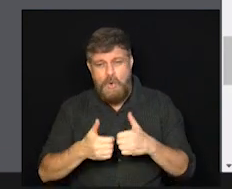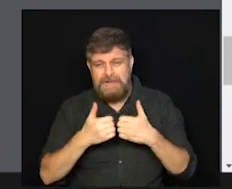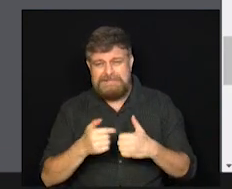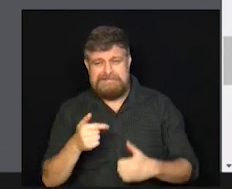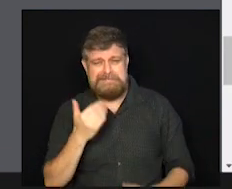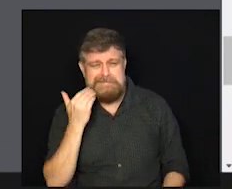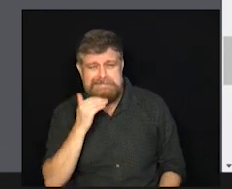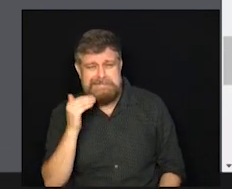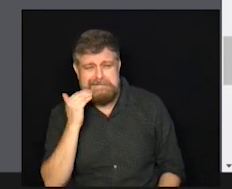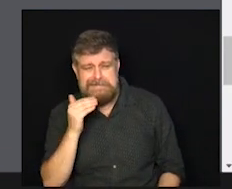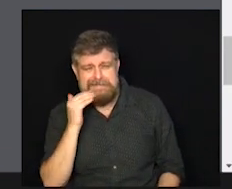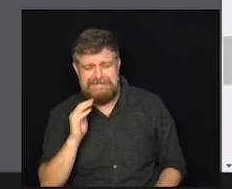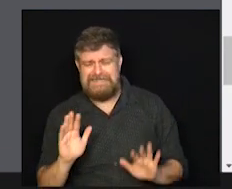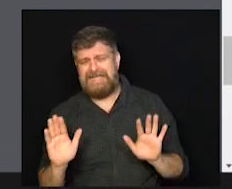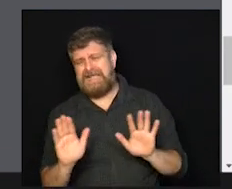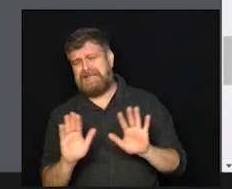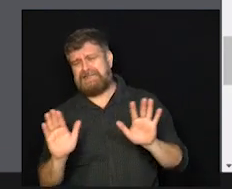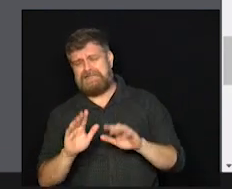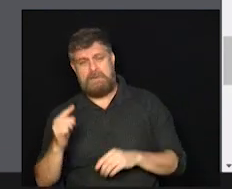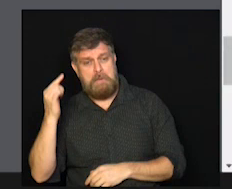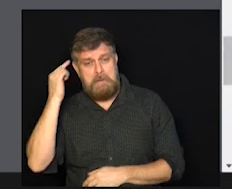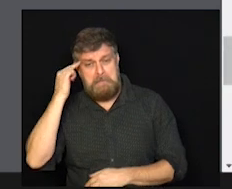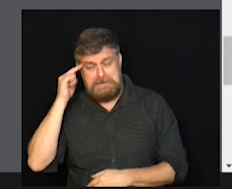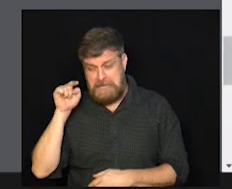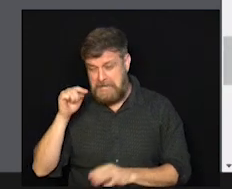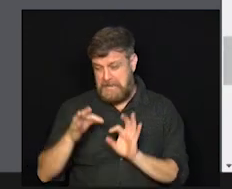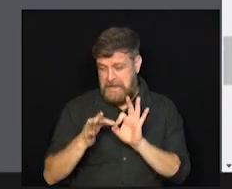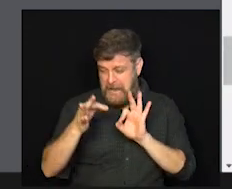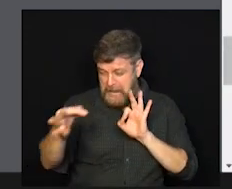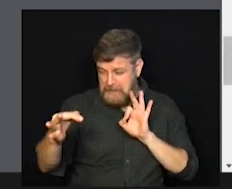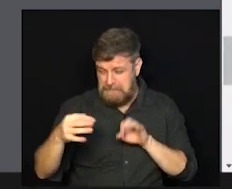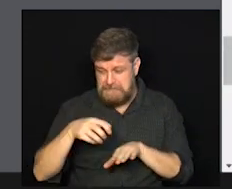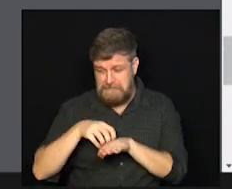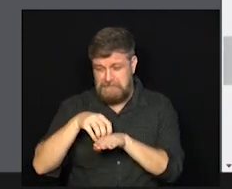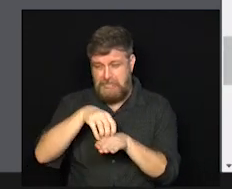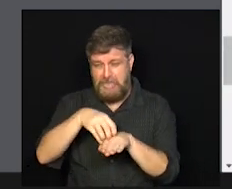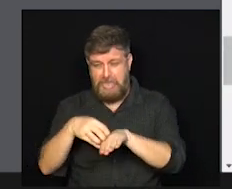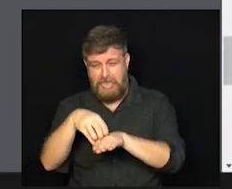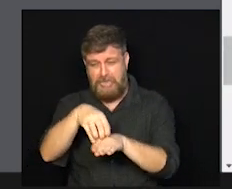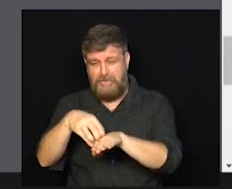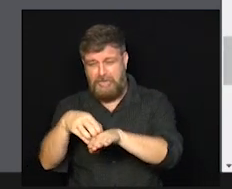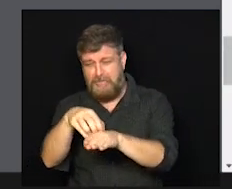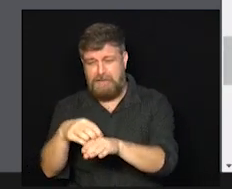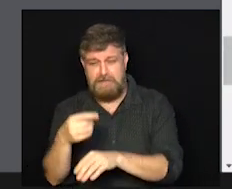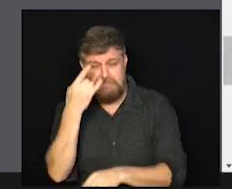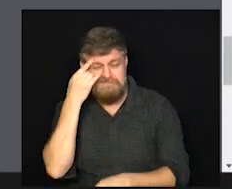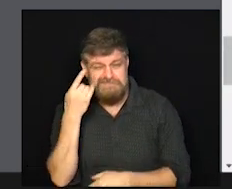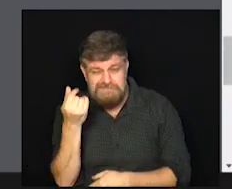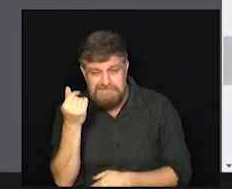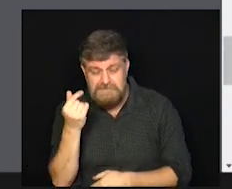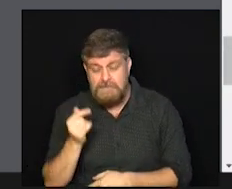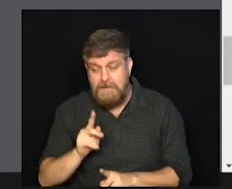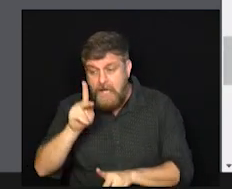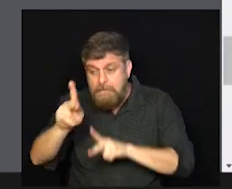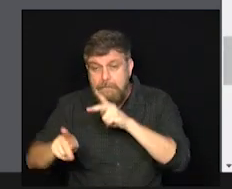remendo, que não seja pensado somente em fazer o trajeto e ganhar dinheiro, mas um número da